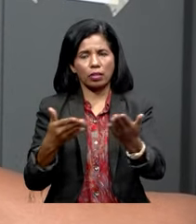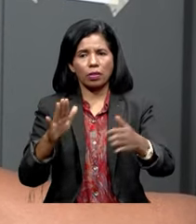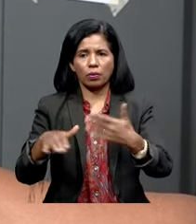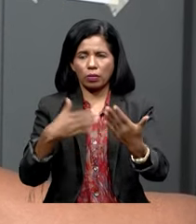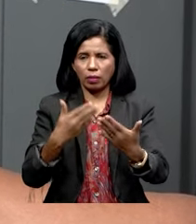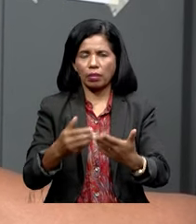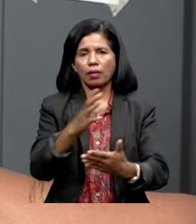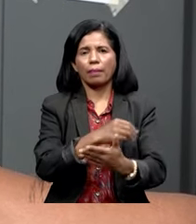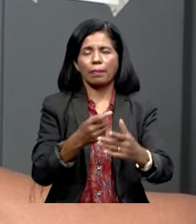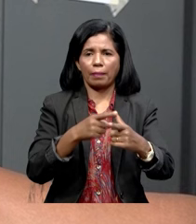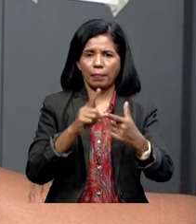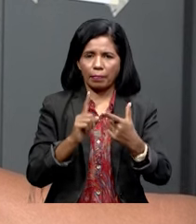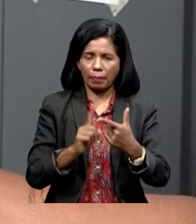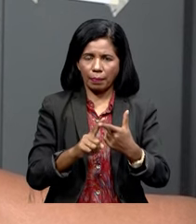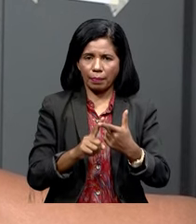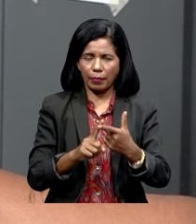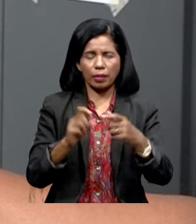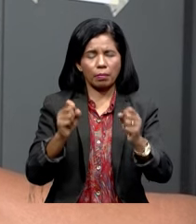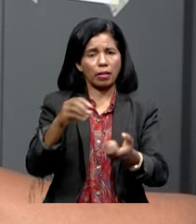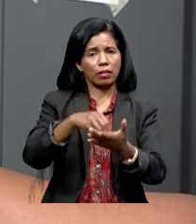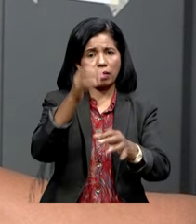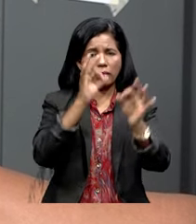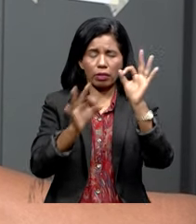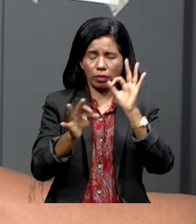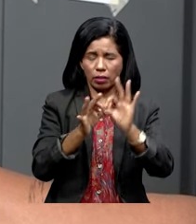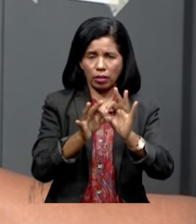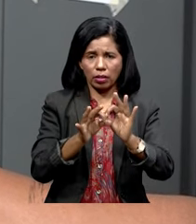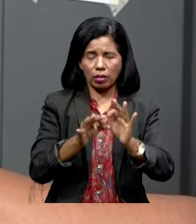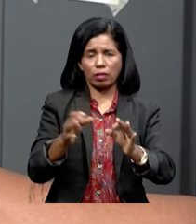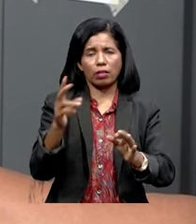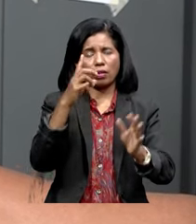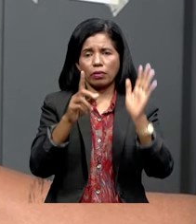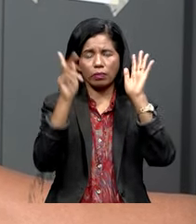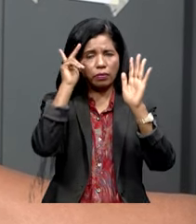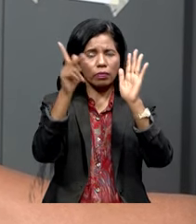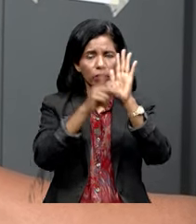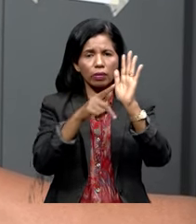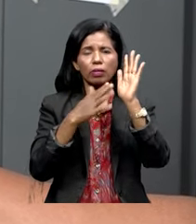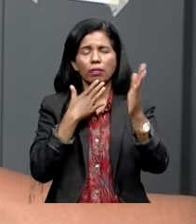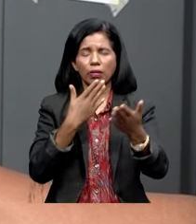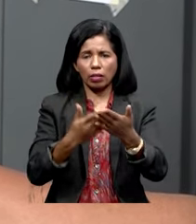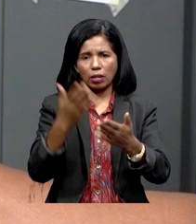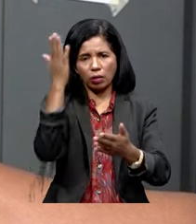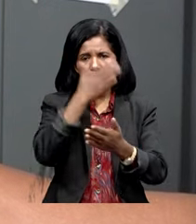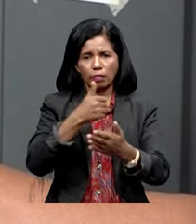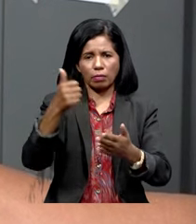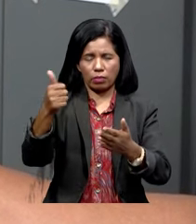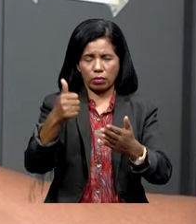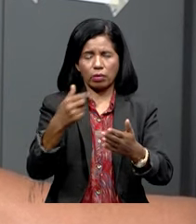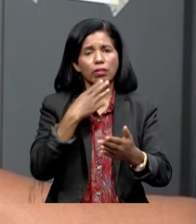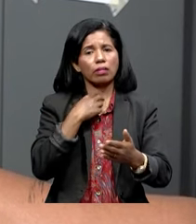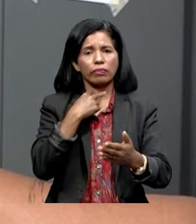atunune ita bele garante kata qualidade imagem qualidade áudio dia que na